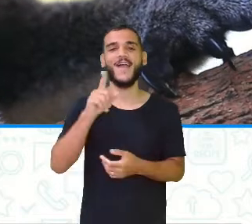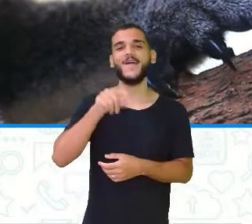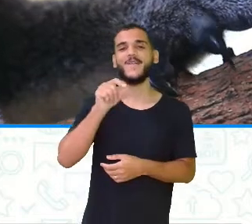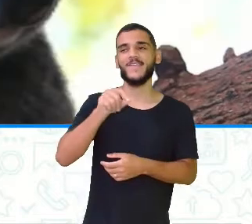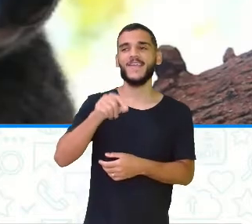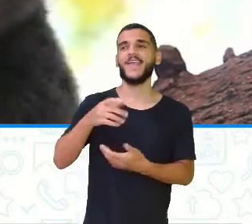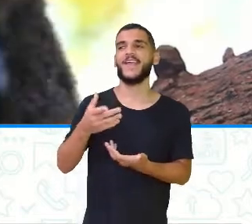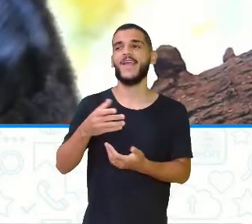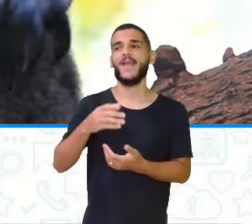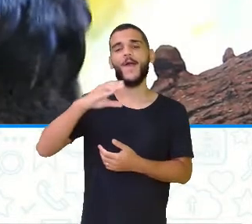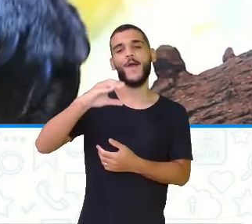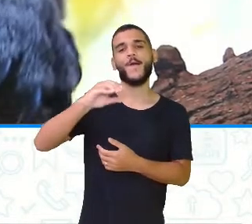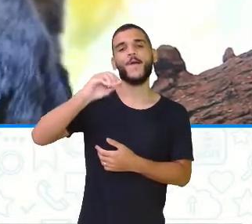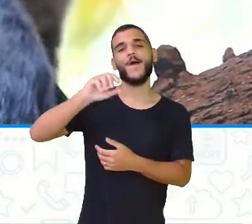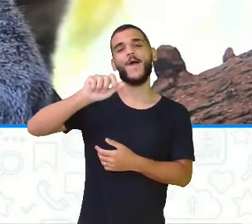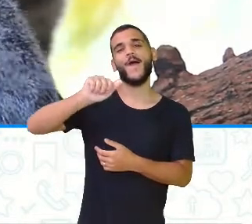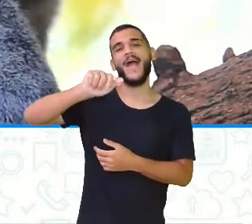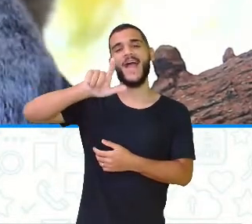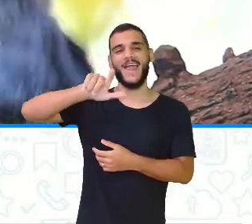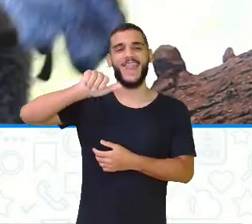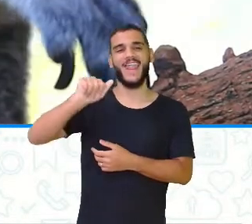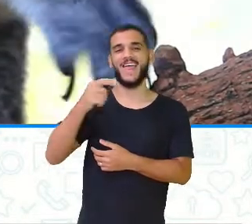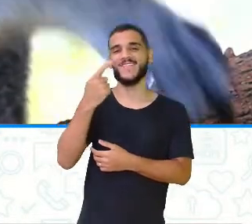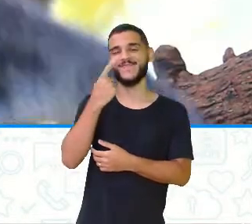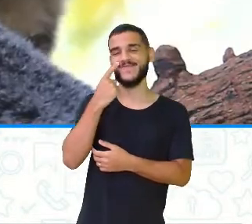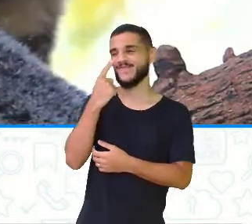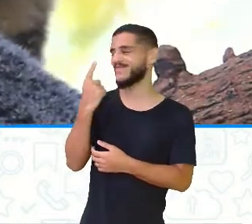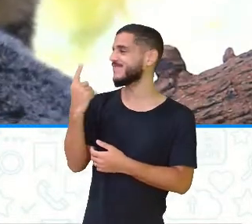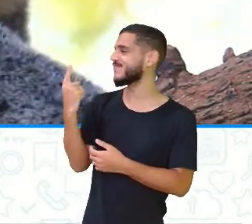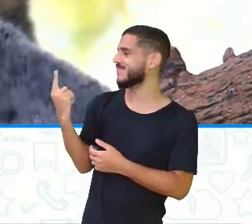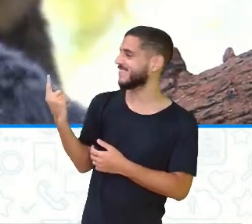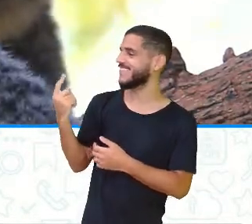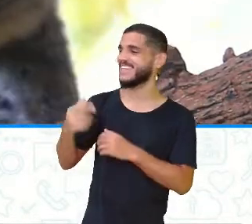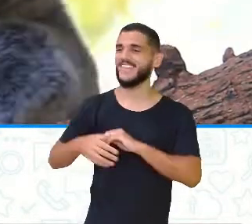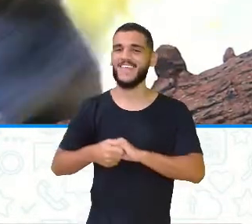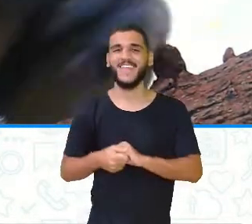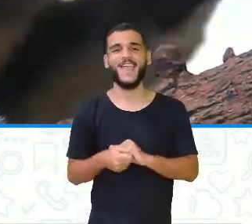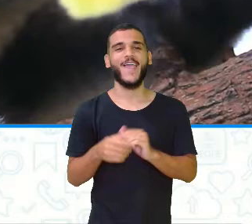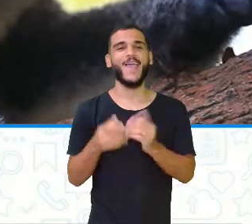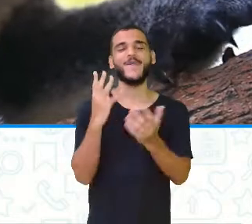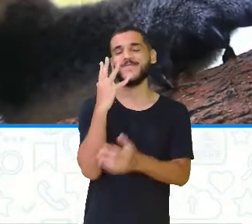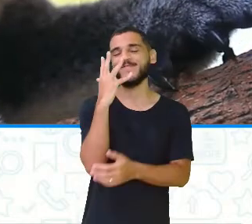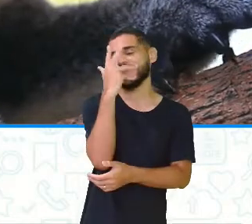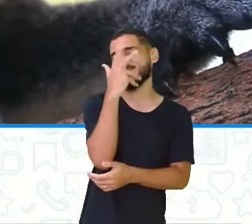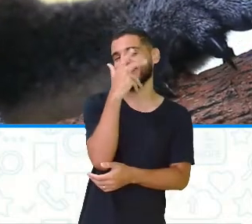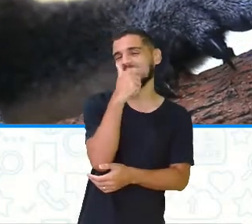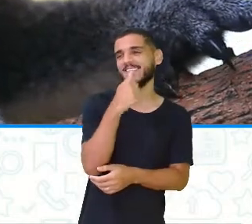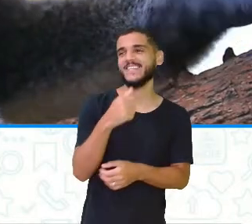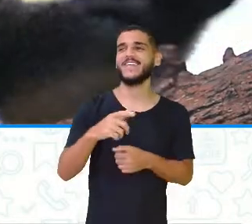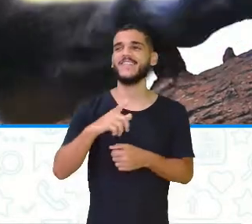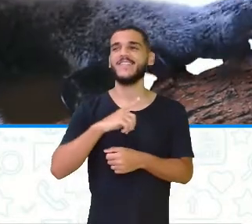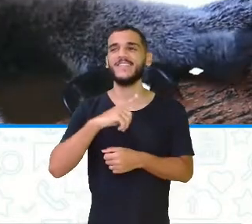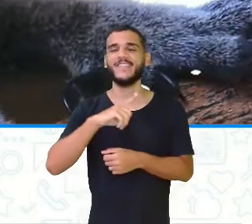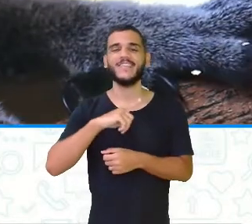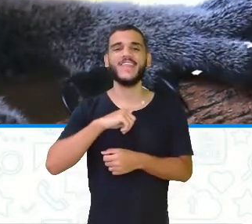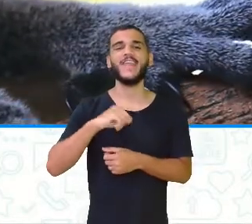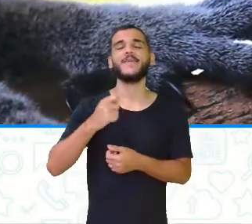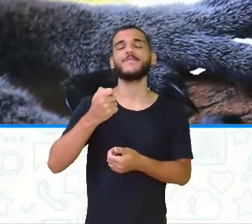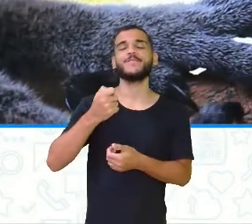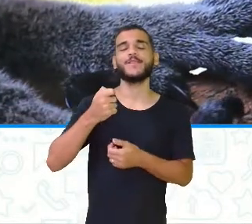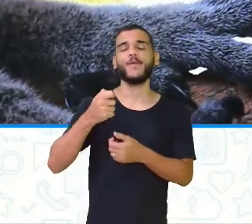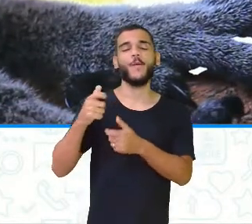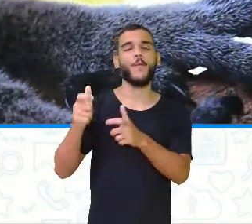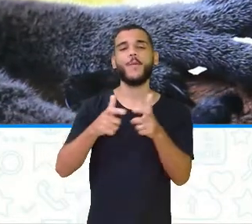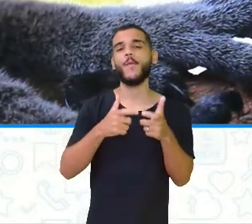É o koala, gente. Vocês já viram um koala? Ele é tão bonitinho. Geralmente ele tem lá pelo lado da